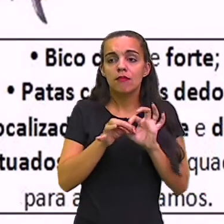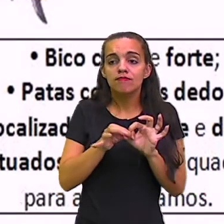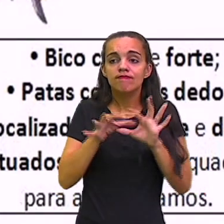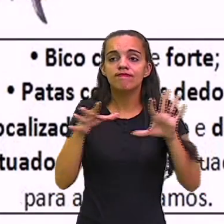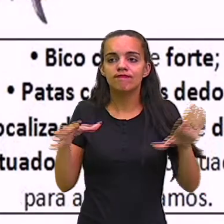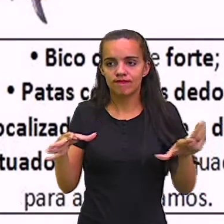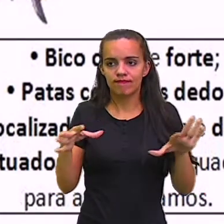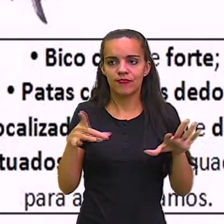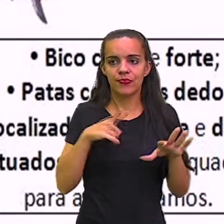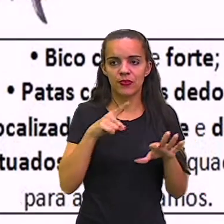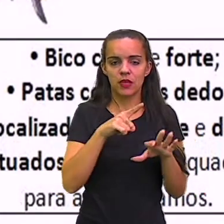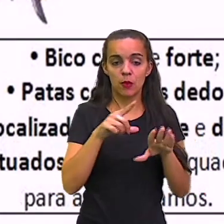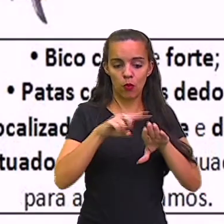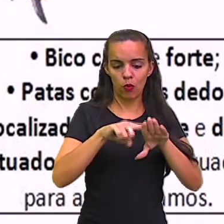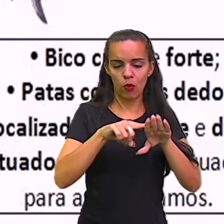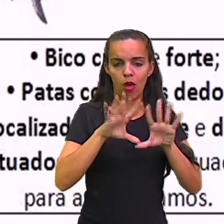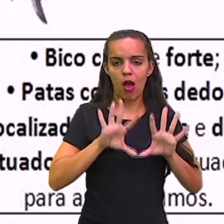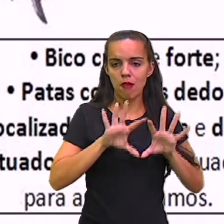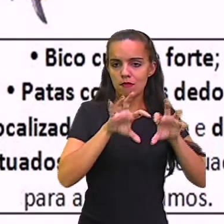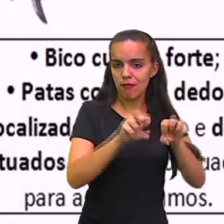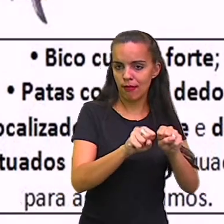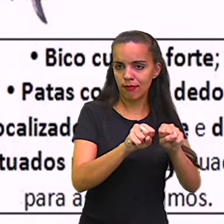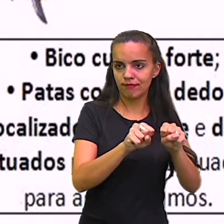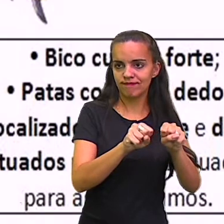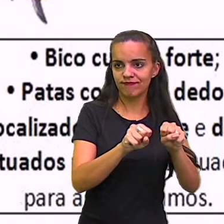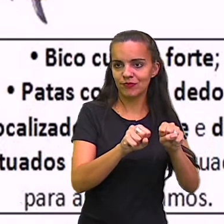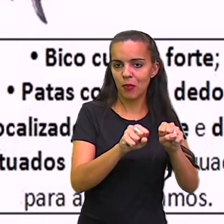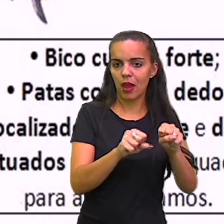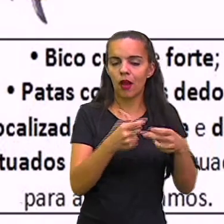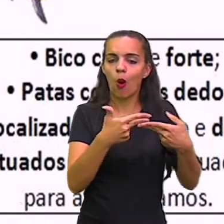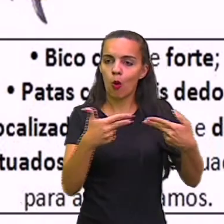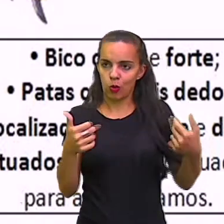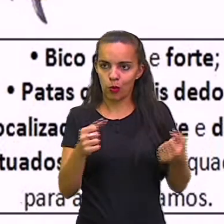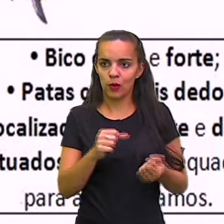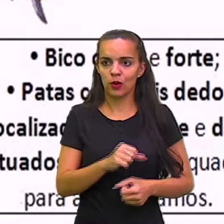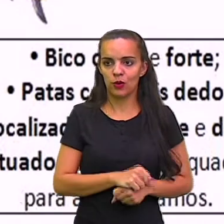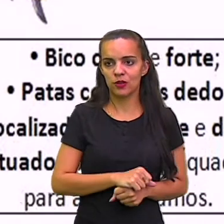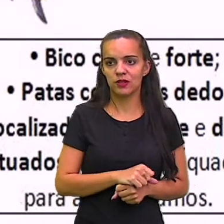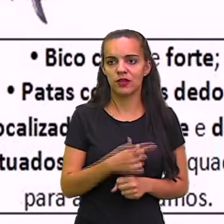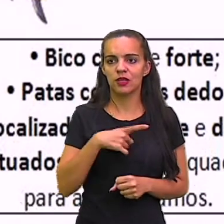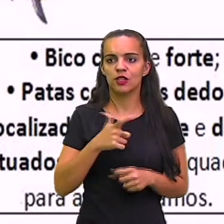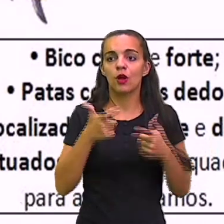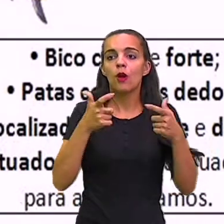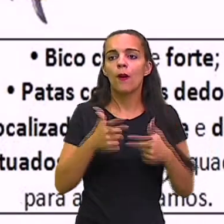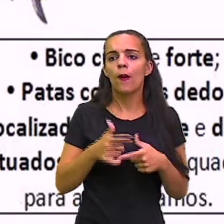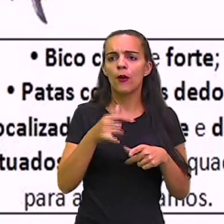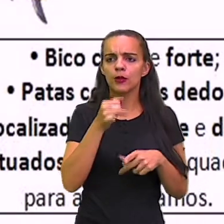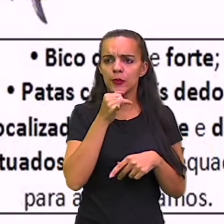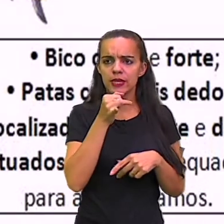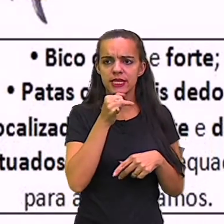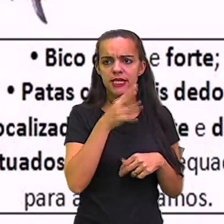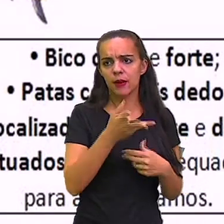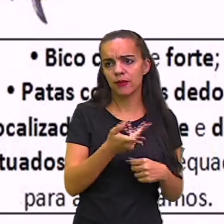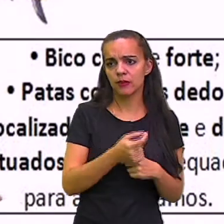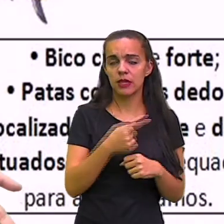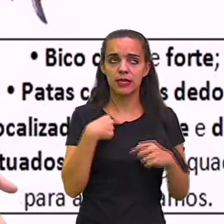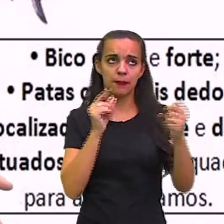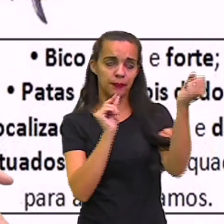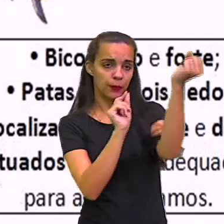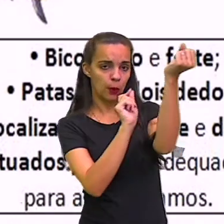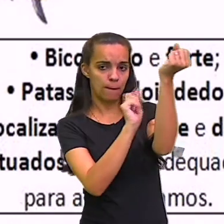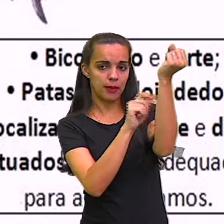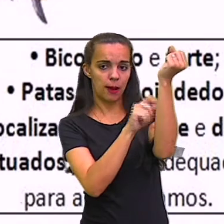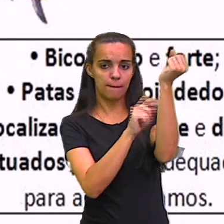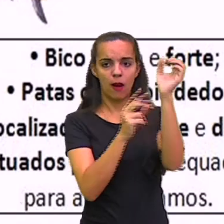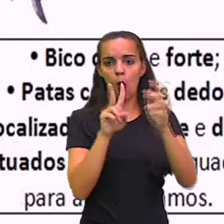permite a agarrar Só ligament aos troncos onde se encolheram os países que capaz